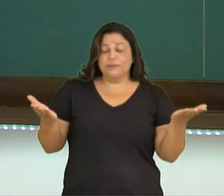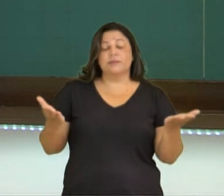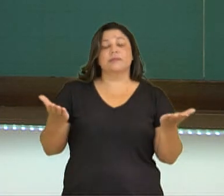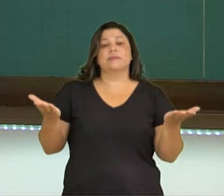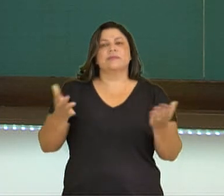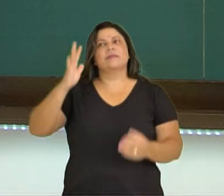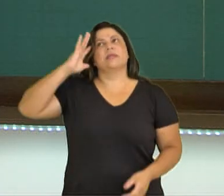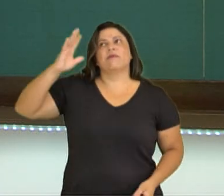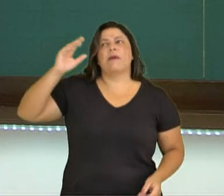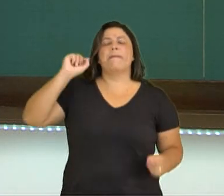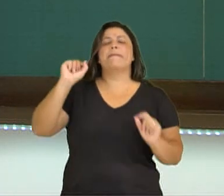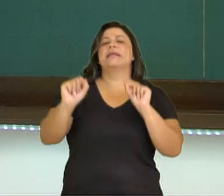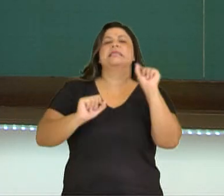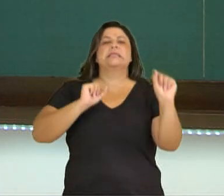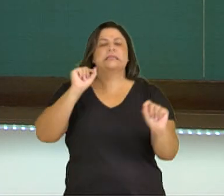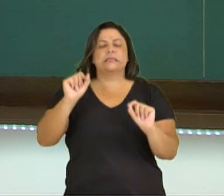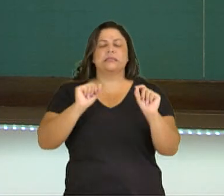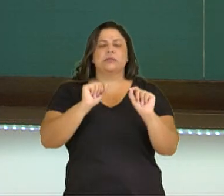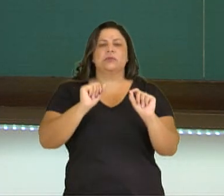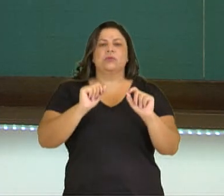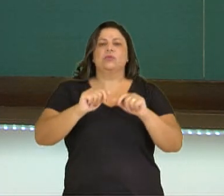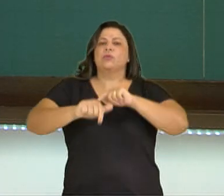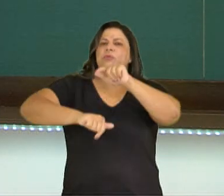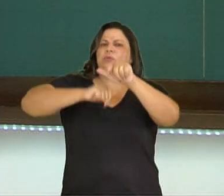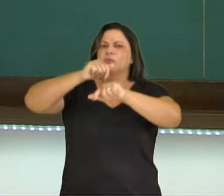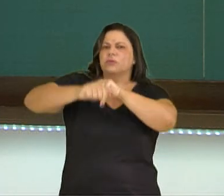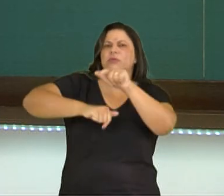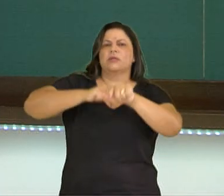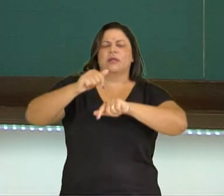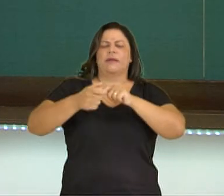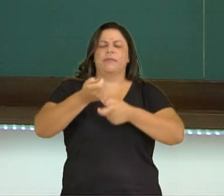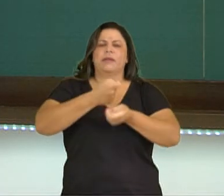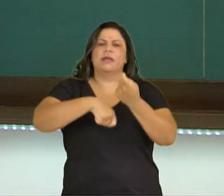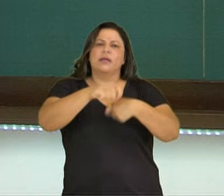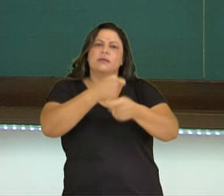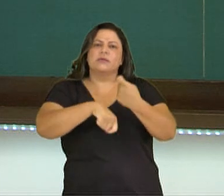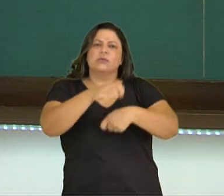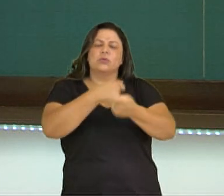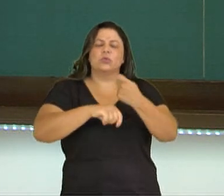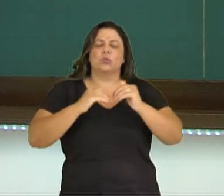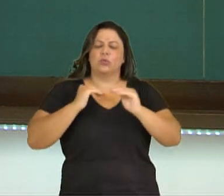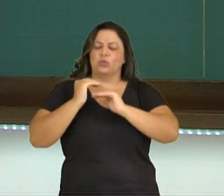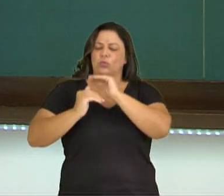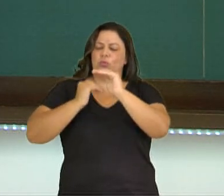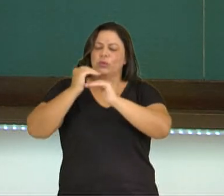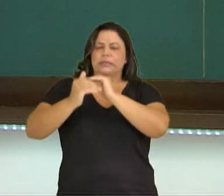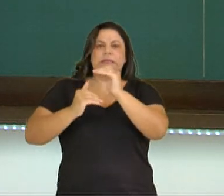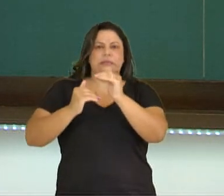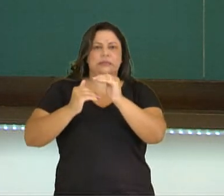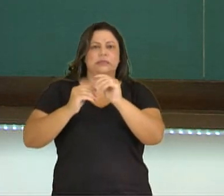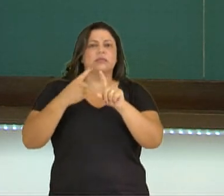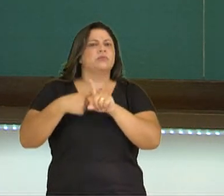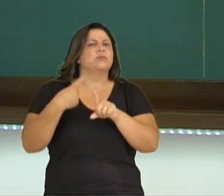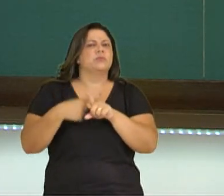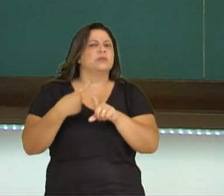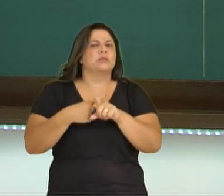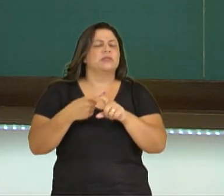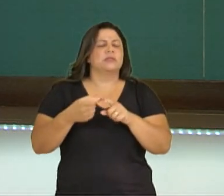vamos refletir sobre as atividades econômicas que são desenvolvidas, porque nós estamos falando do quê?